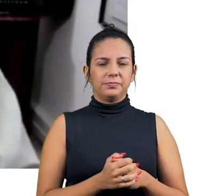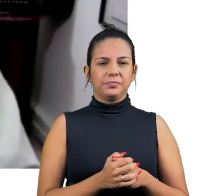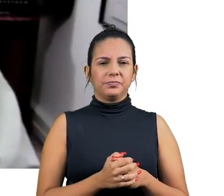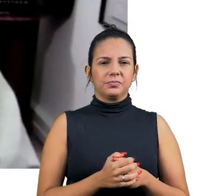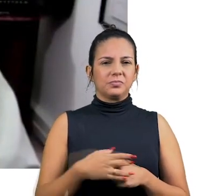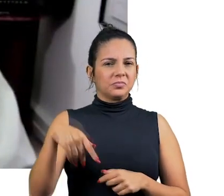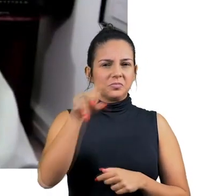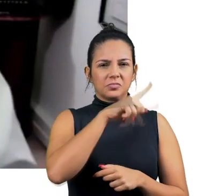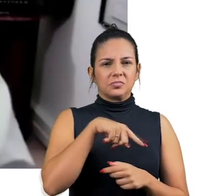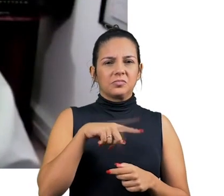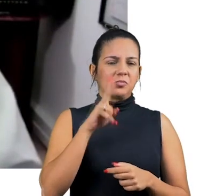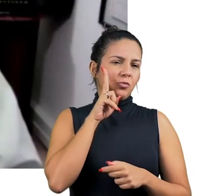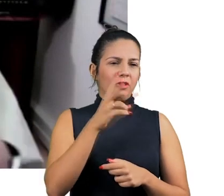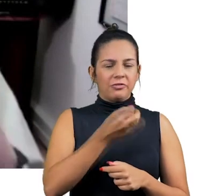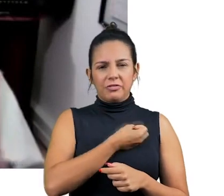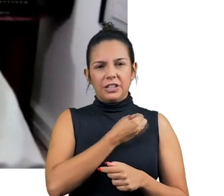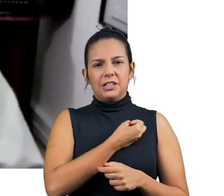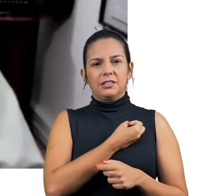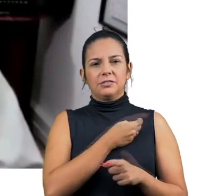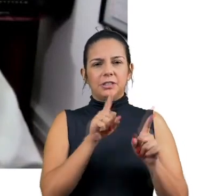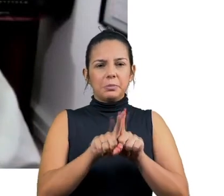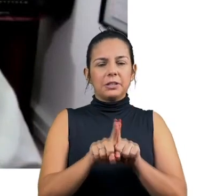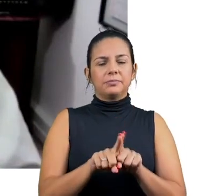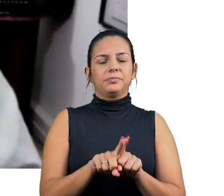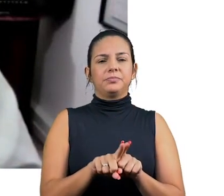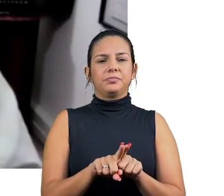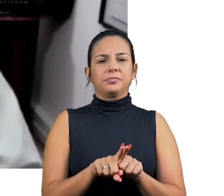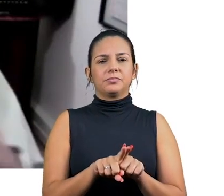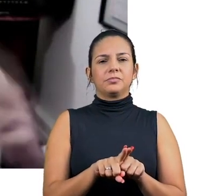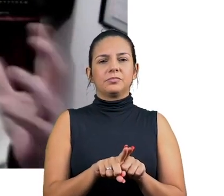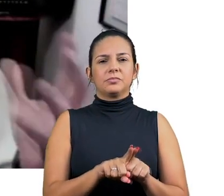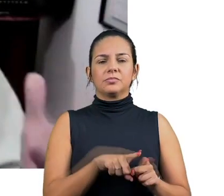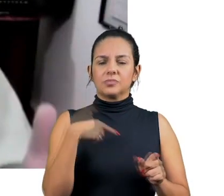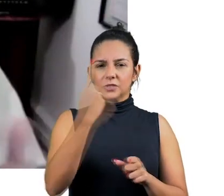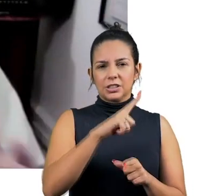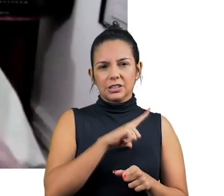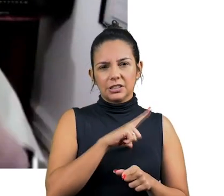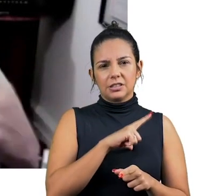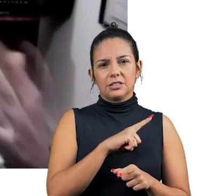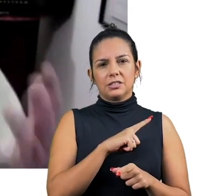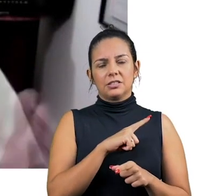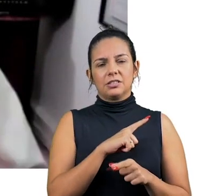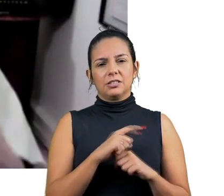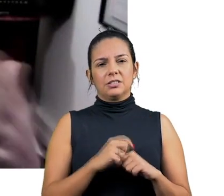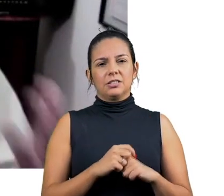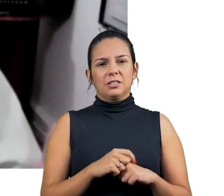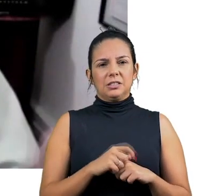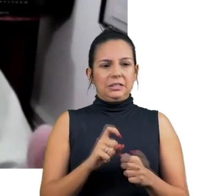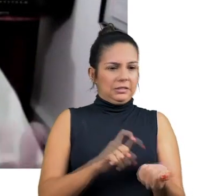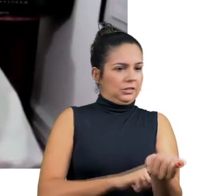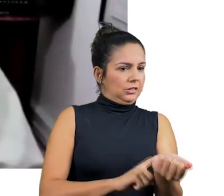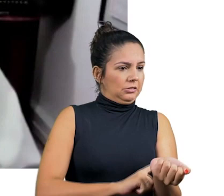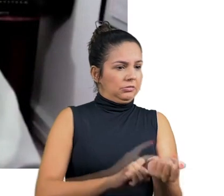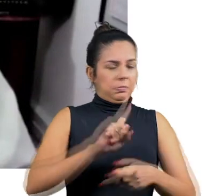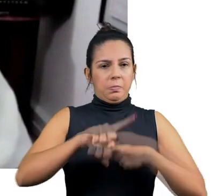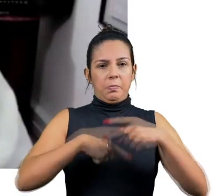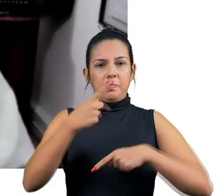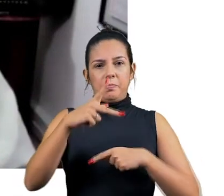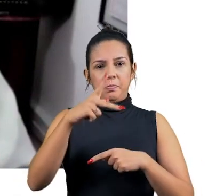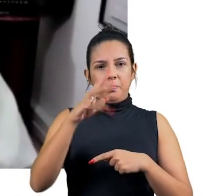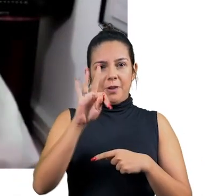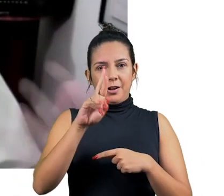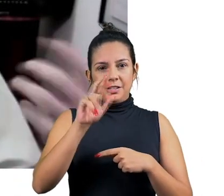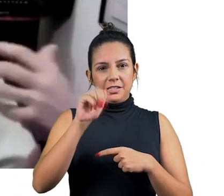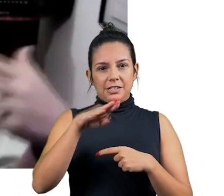dessas revisões da vida, também, certamente, nós vamos ter síndrome de estresse pós-traumático ao